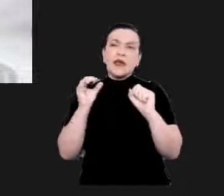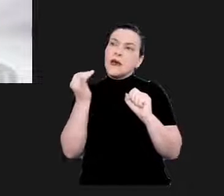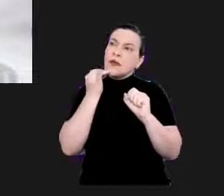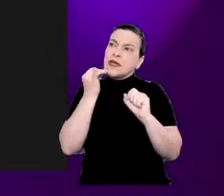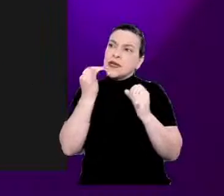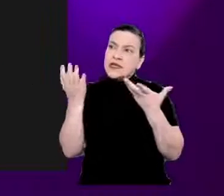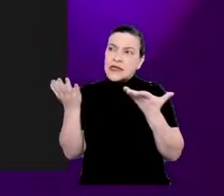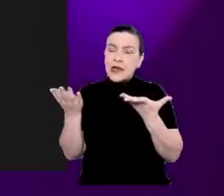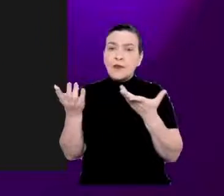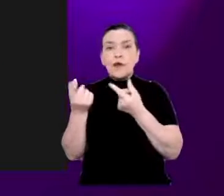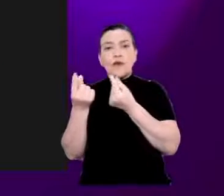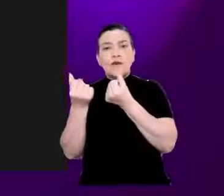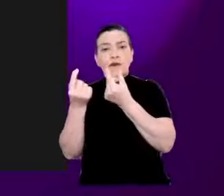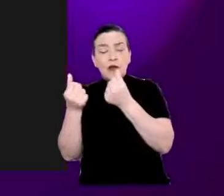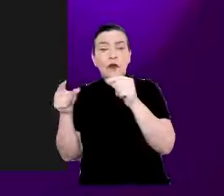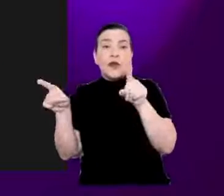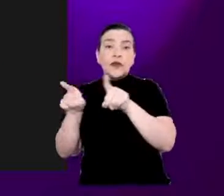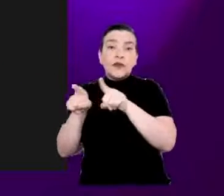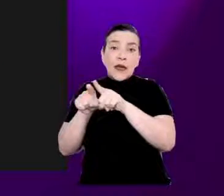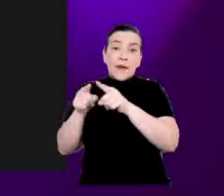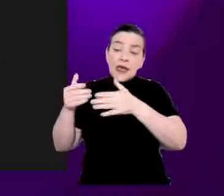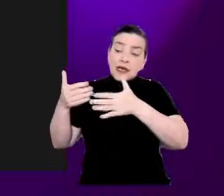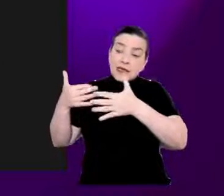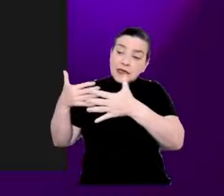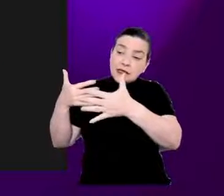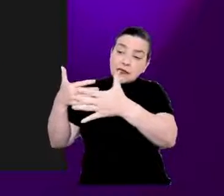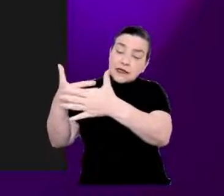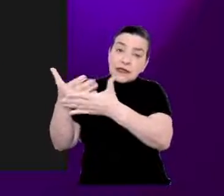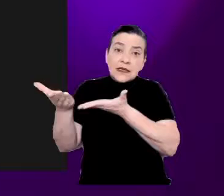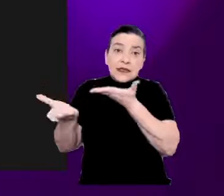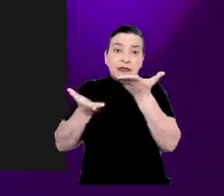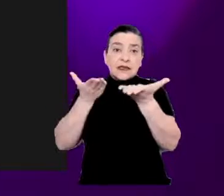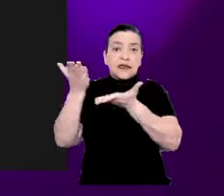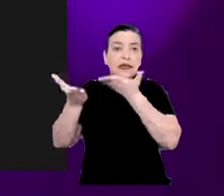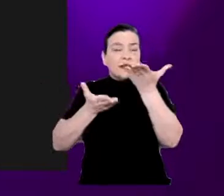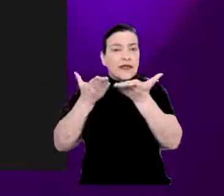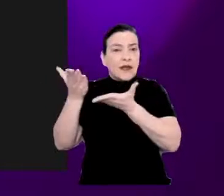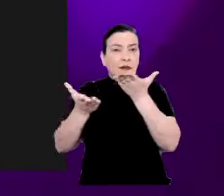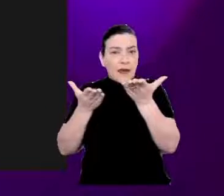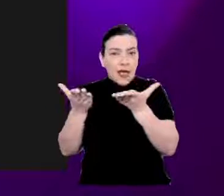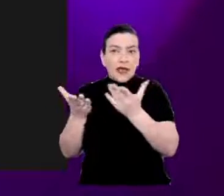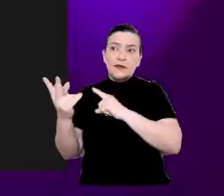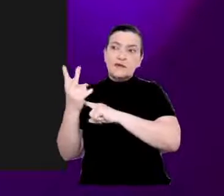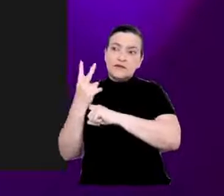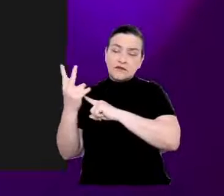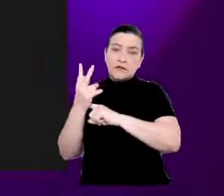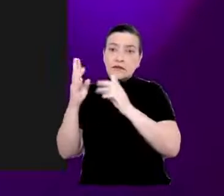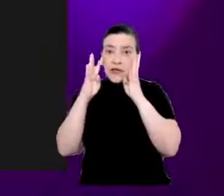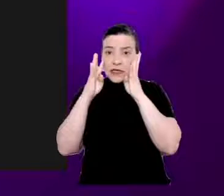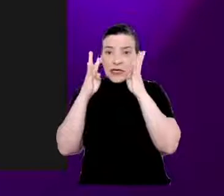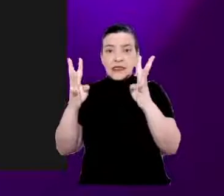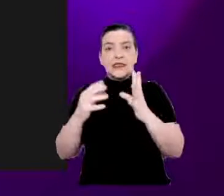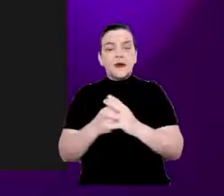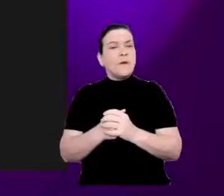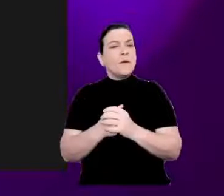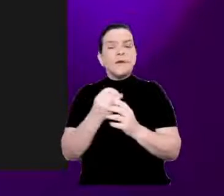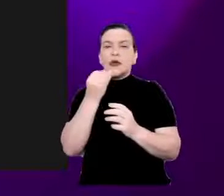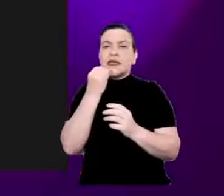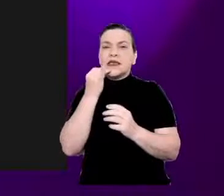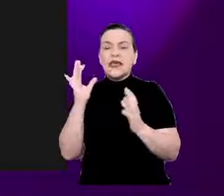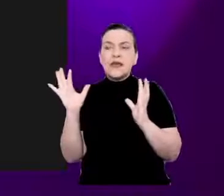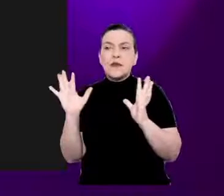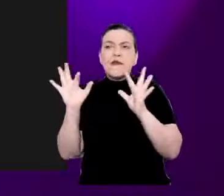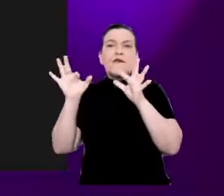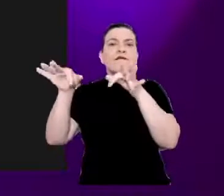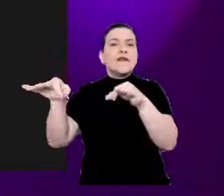custo adequado de um determinado ciclo de tratamento ou de cuidado. Desfecho aqui tem relação com